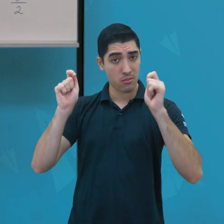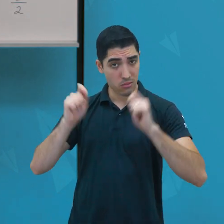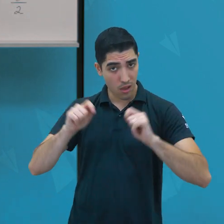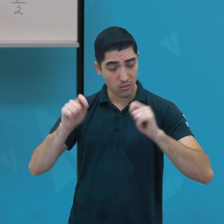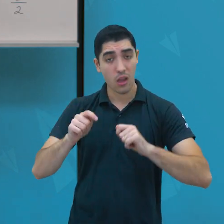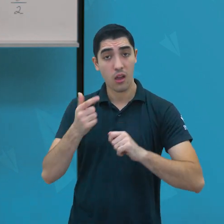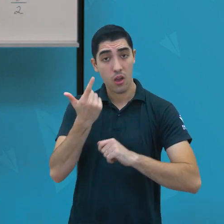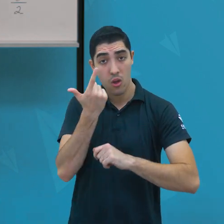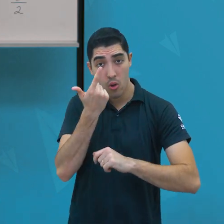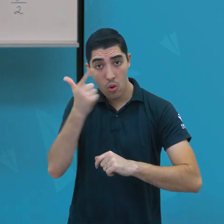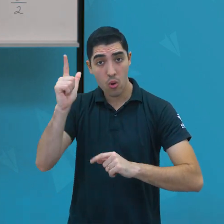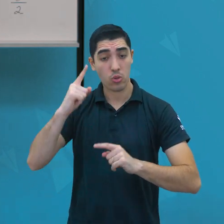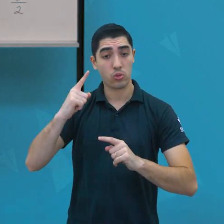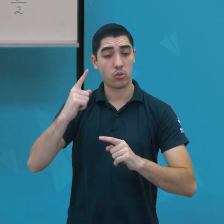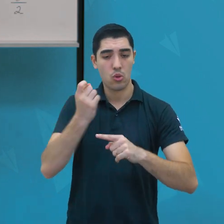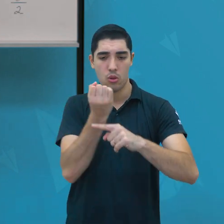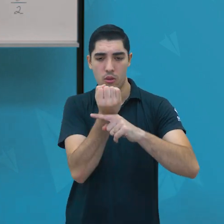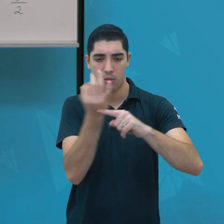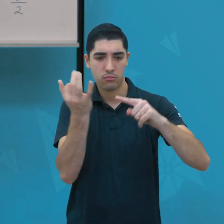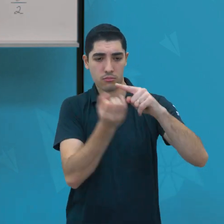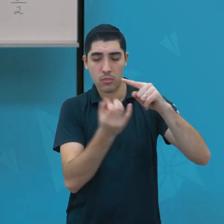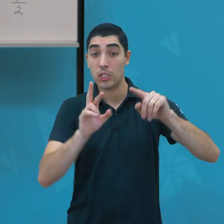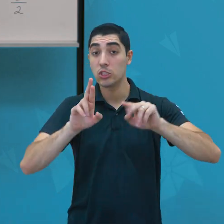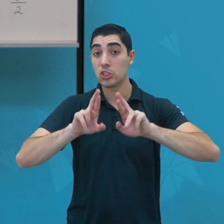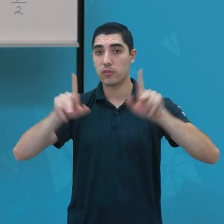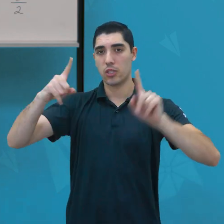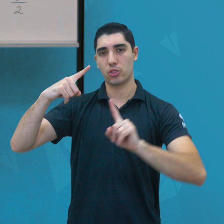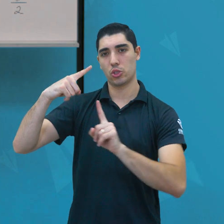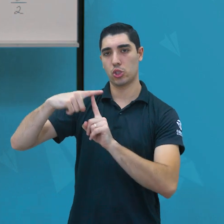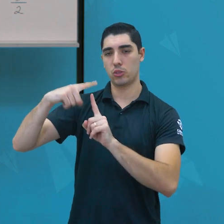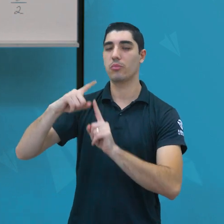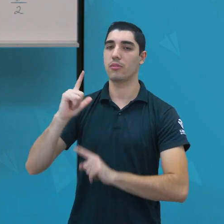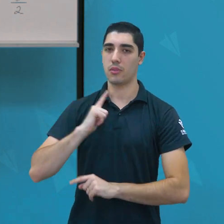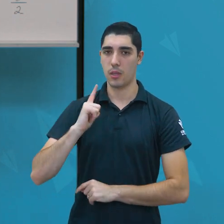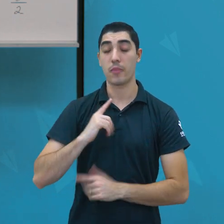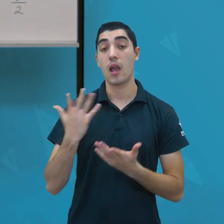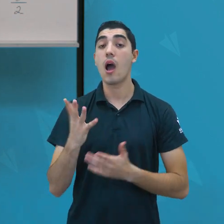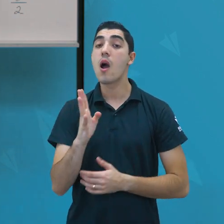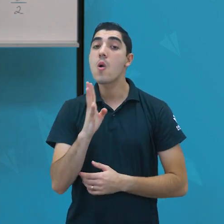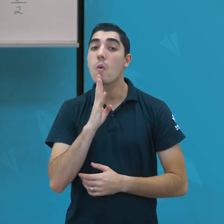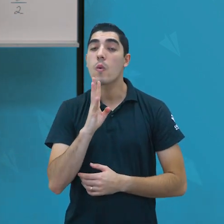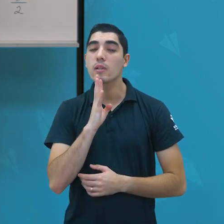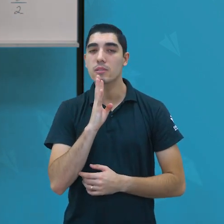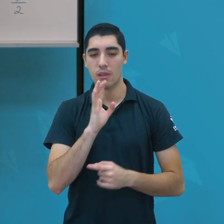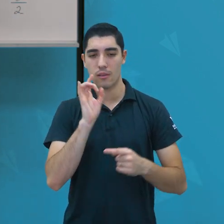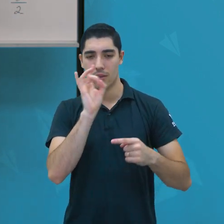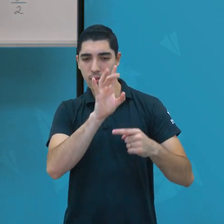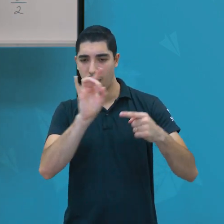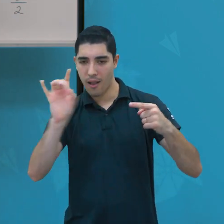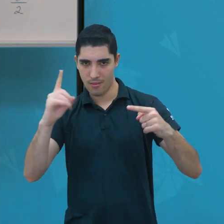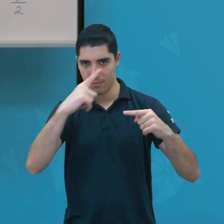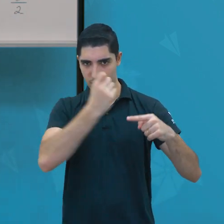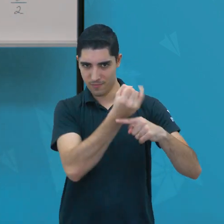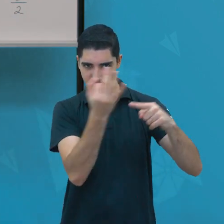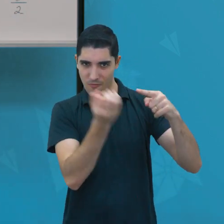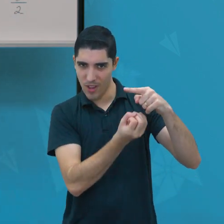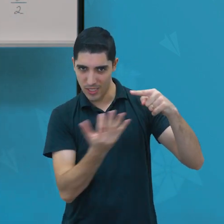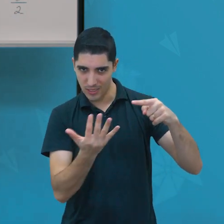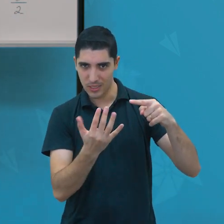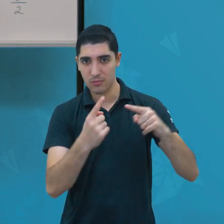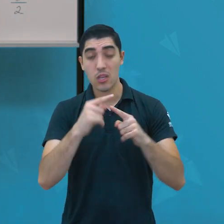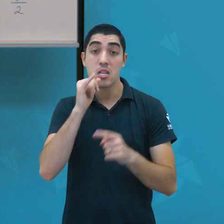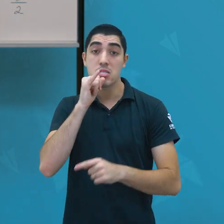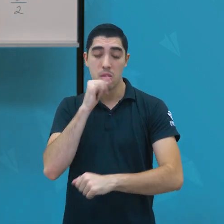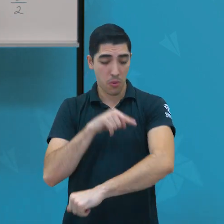essa possibilidade dela ter mais de uma classificação. Então, vamos entender qual o coração de cada uma delas. Assim como